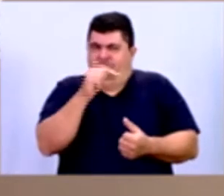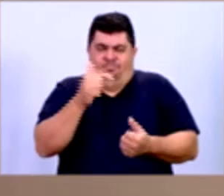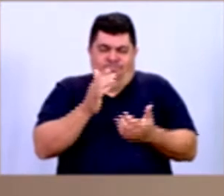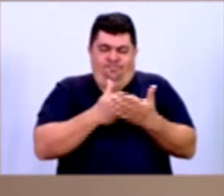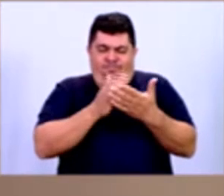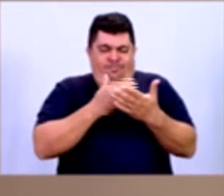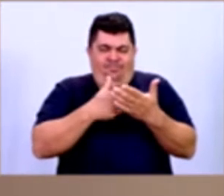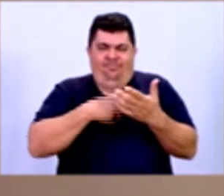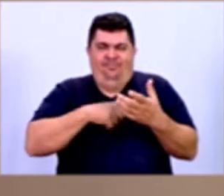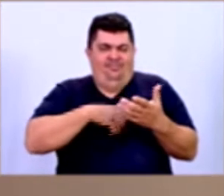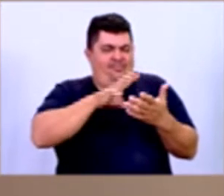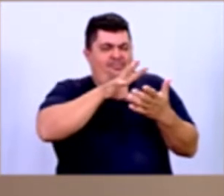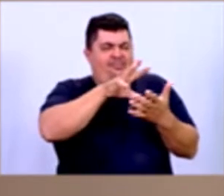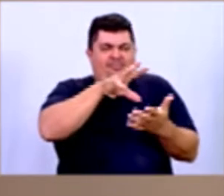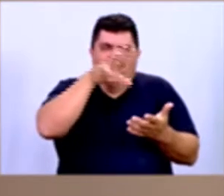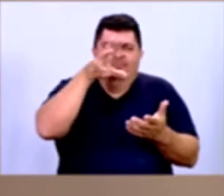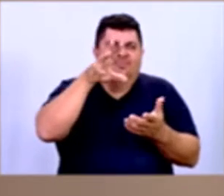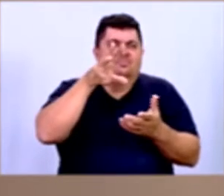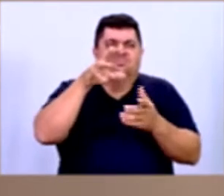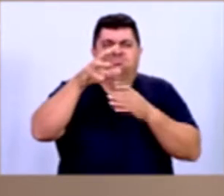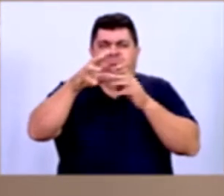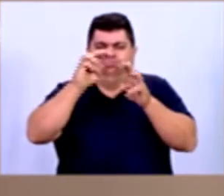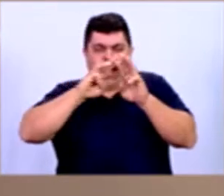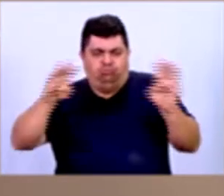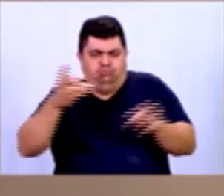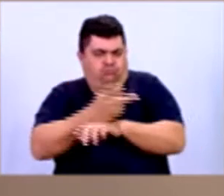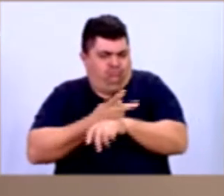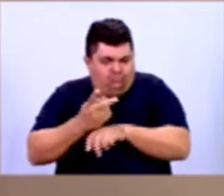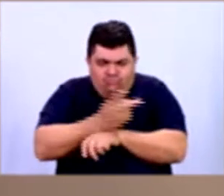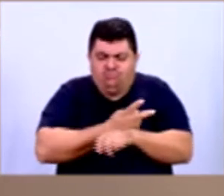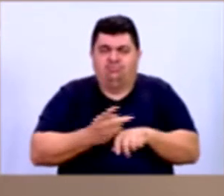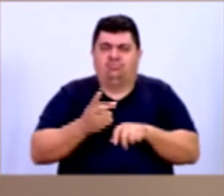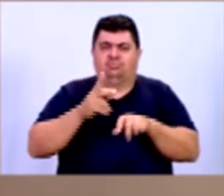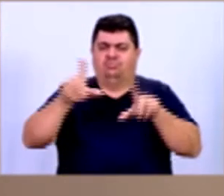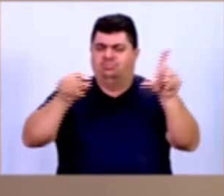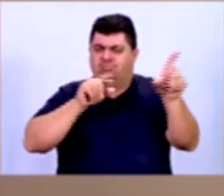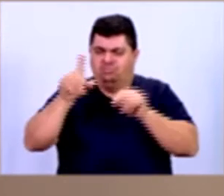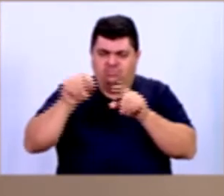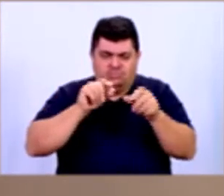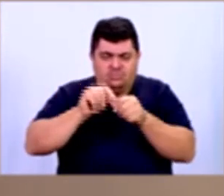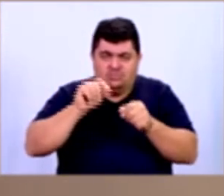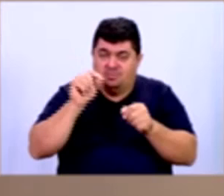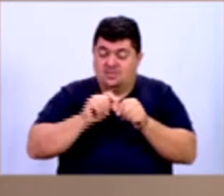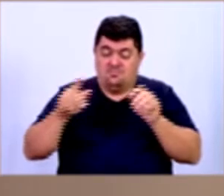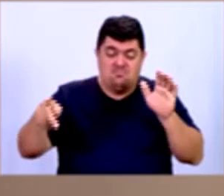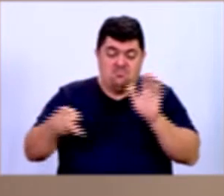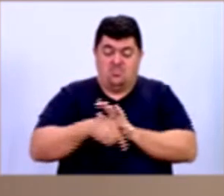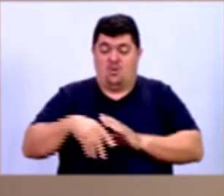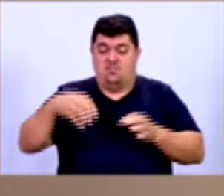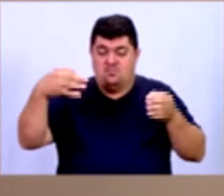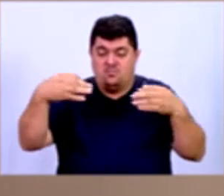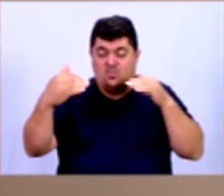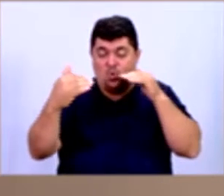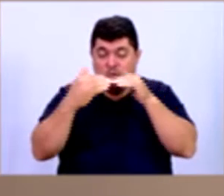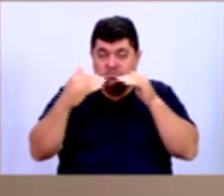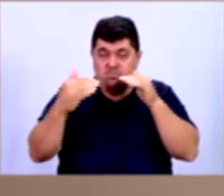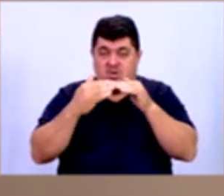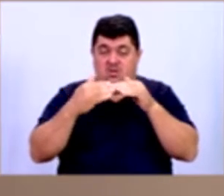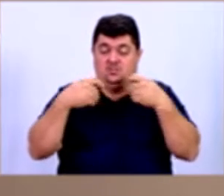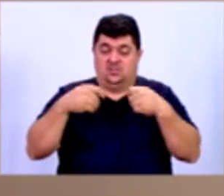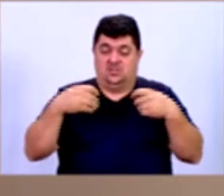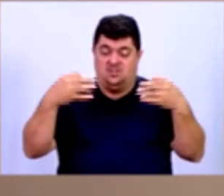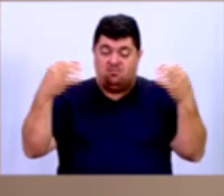que copiar ou trabalhar, na verdade, selecionar um material que seja adequado, mas que tenha